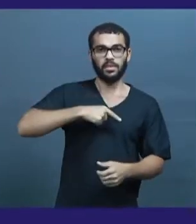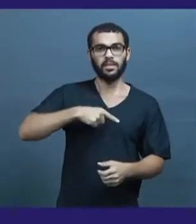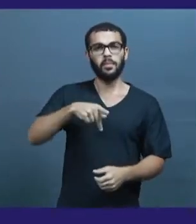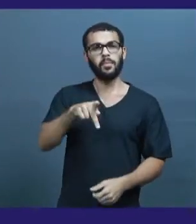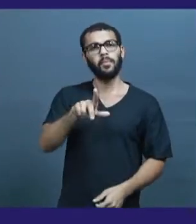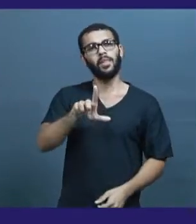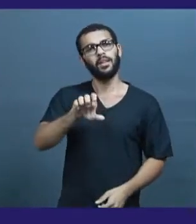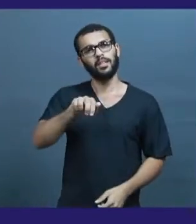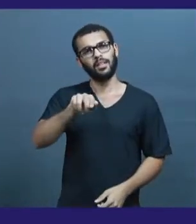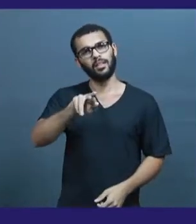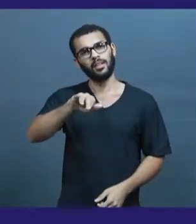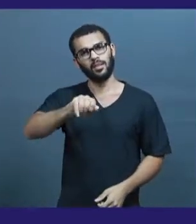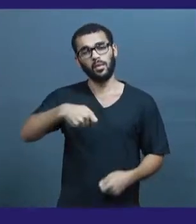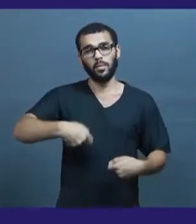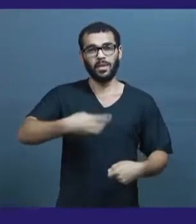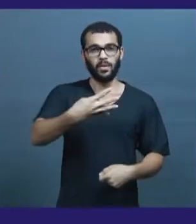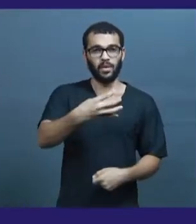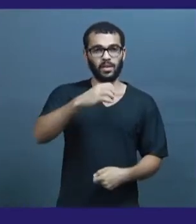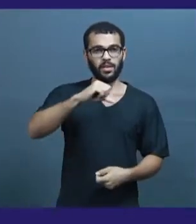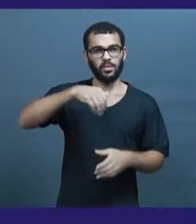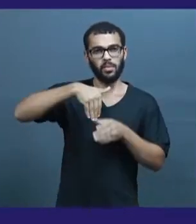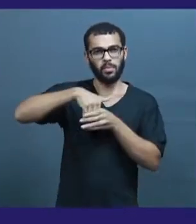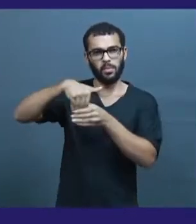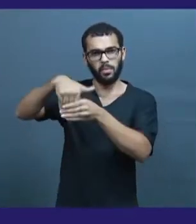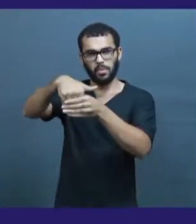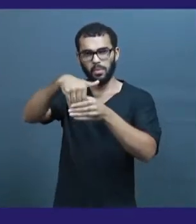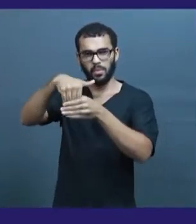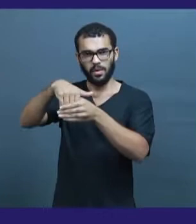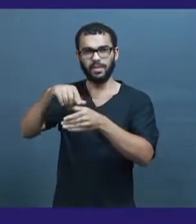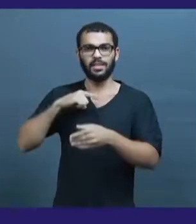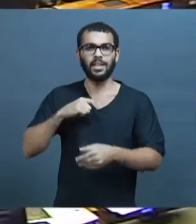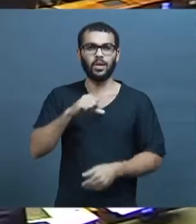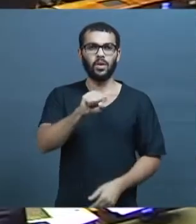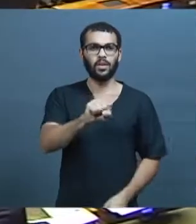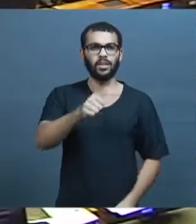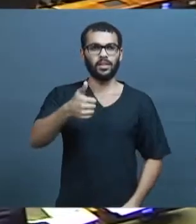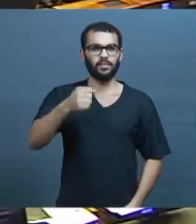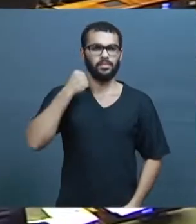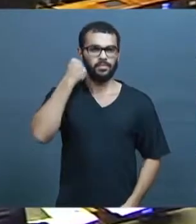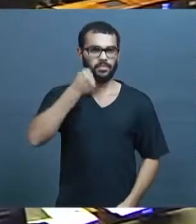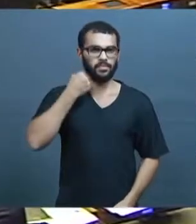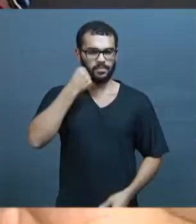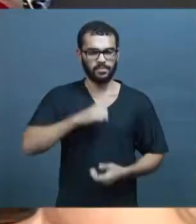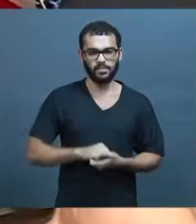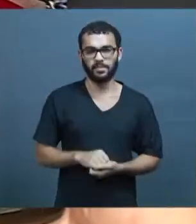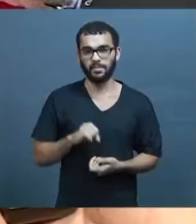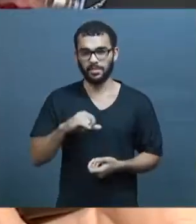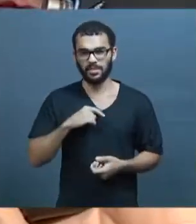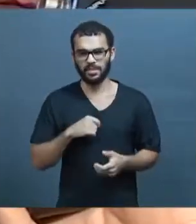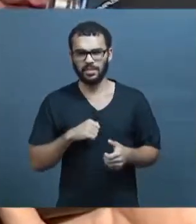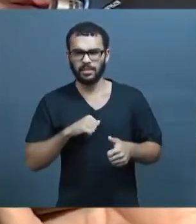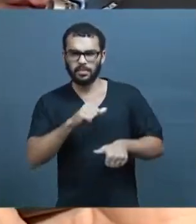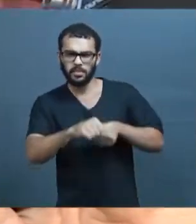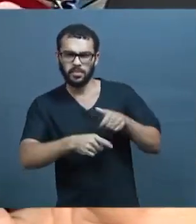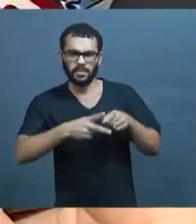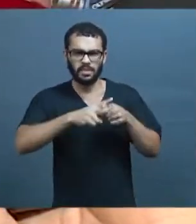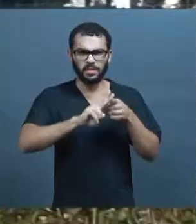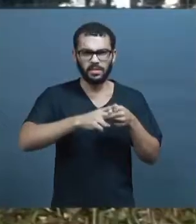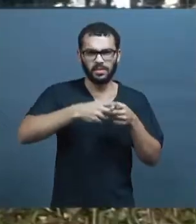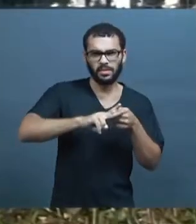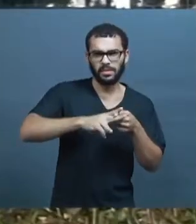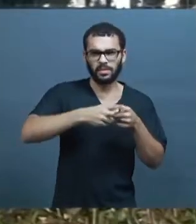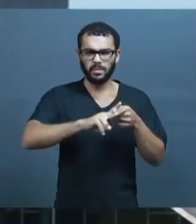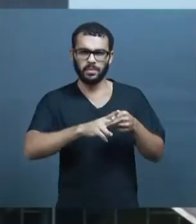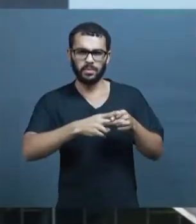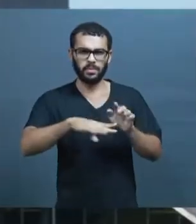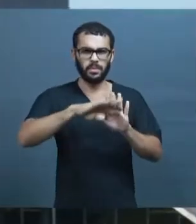menos 49 votos entre os 81 senadores. Se eles fizerem alguma alteração no texto inicialmente aprovado